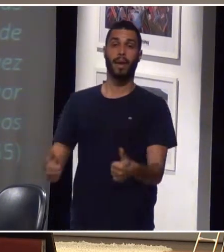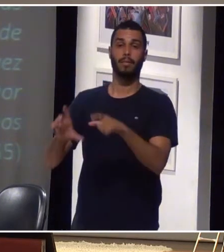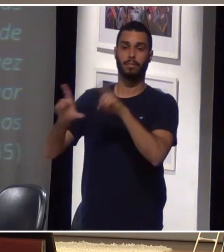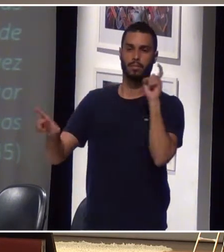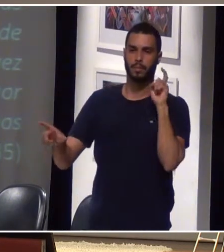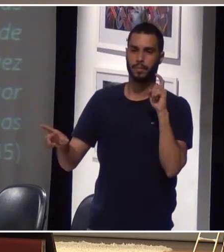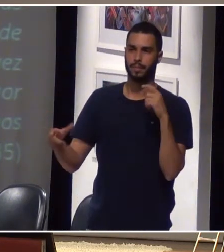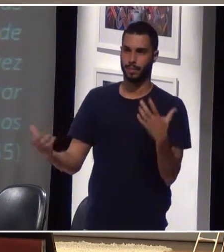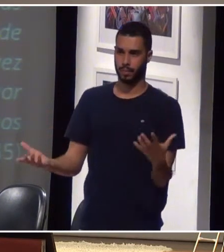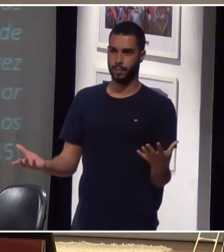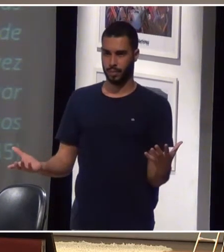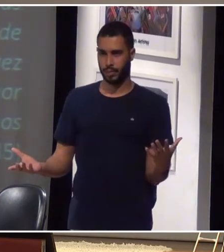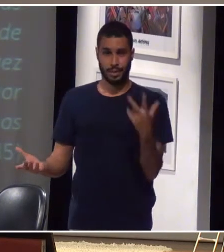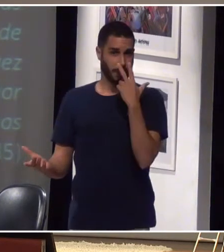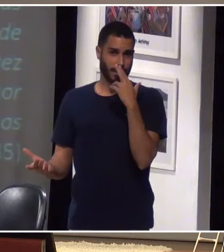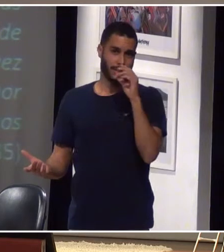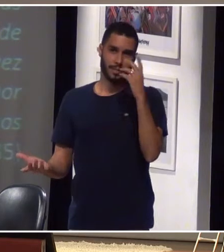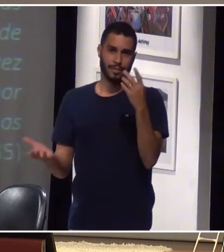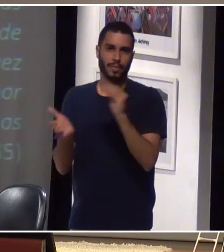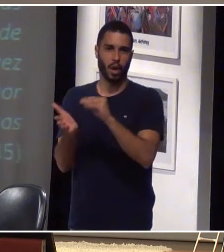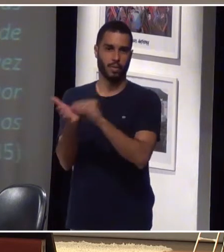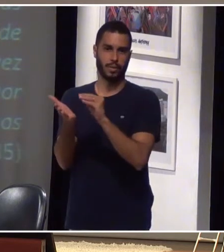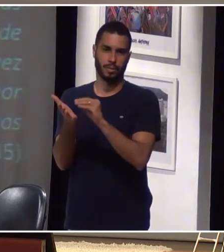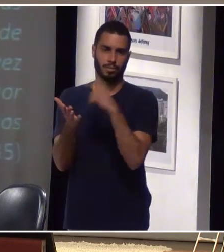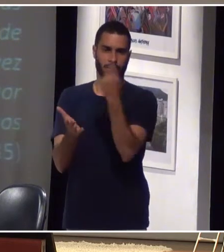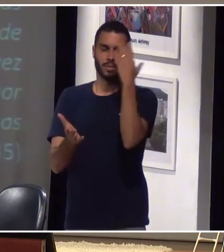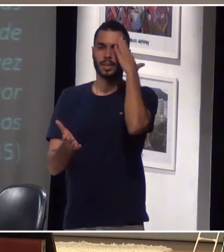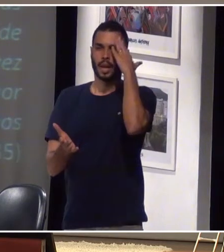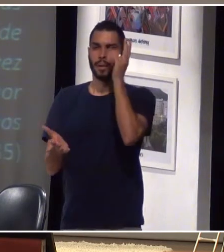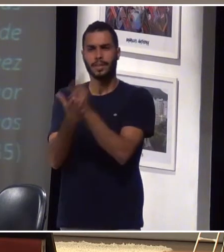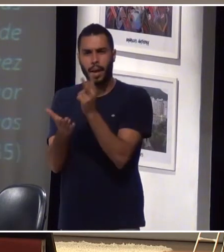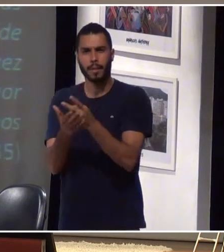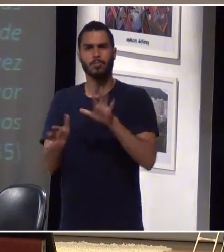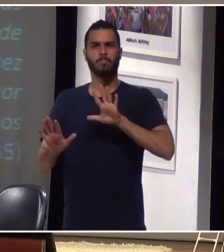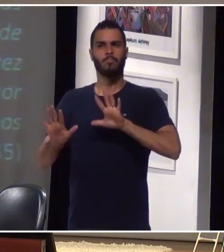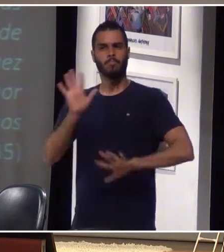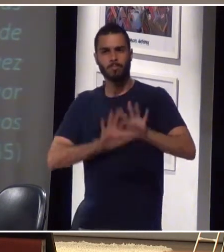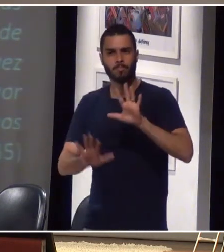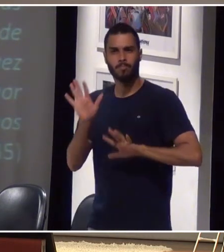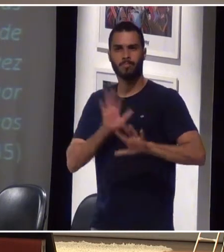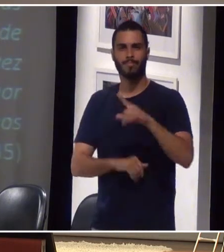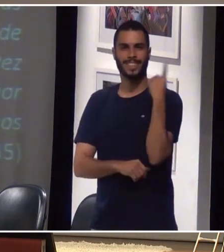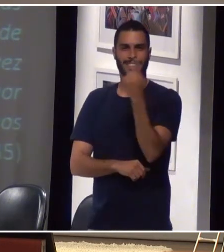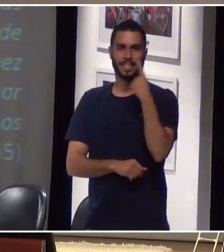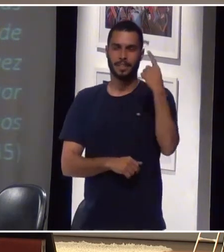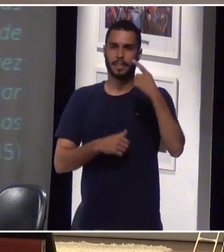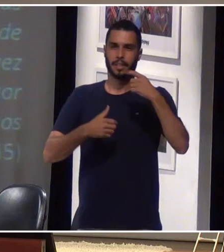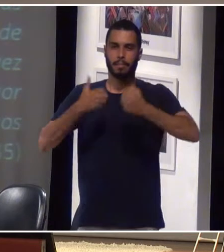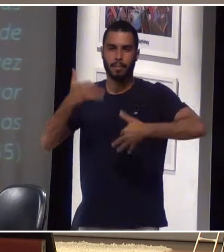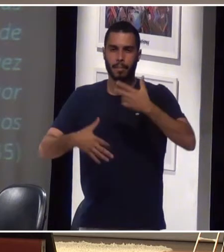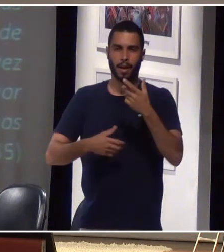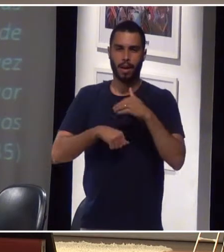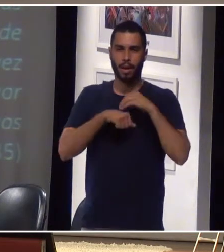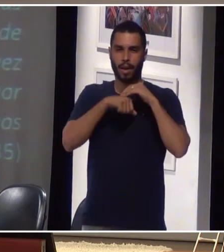as escolas não estão preparando os alunos, de um modo geral, para a universidade, né? Então, sempre muito cuidado com as coisas que a gente diz, para não parecer